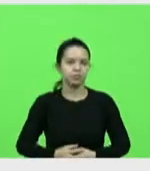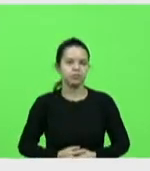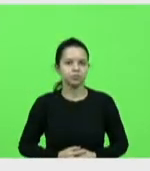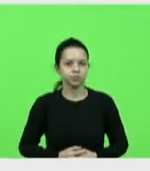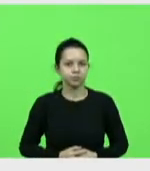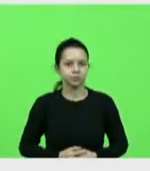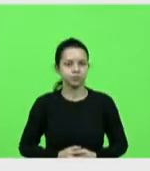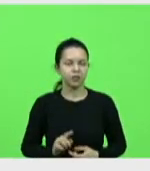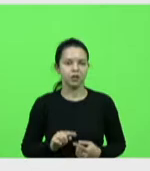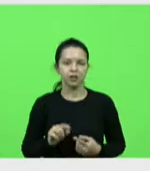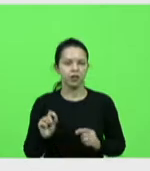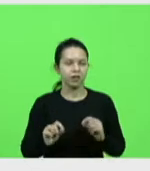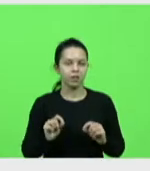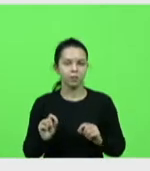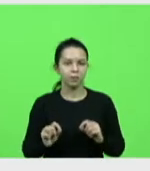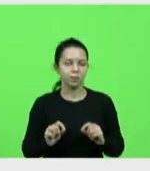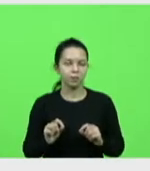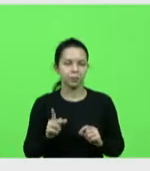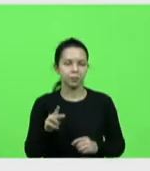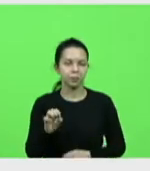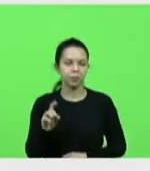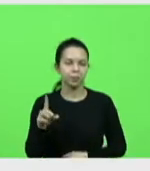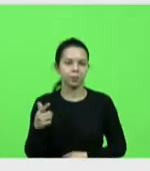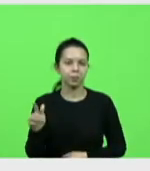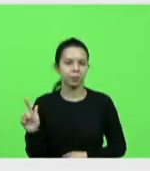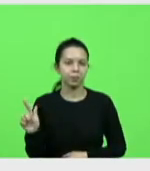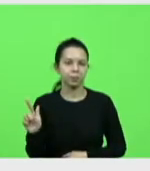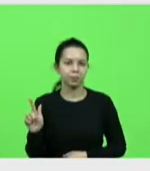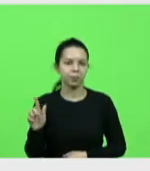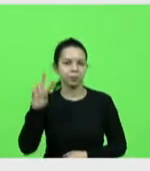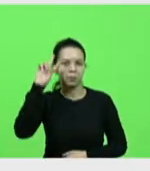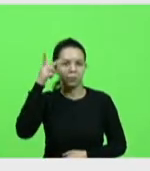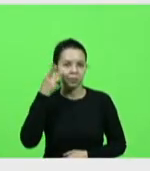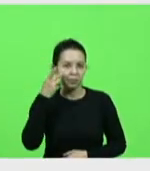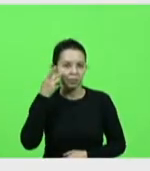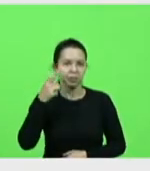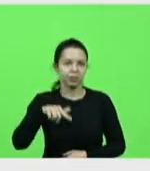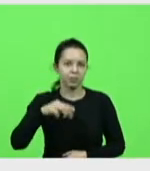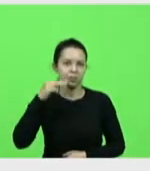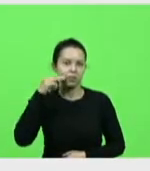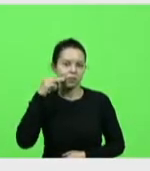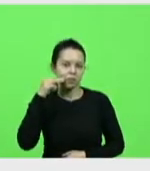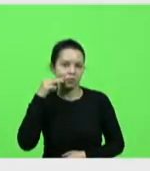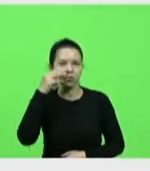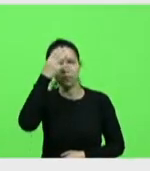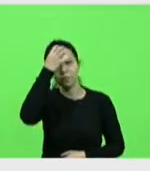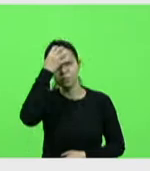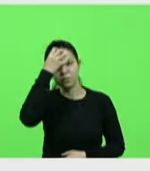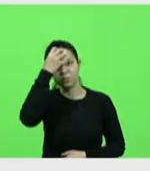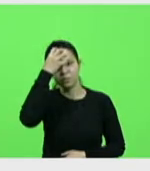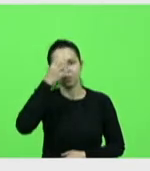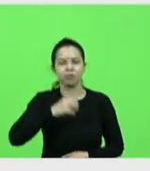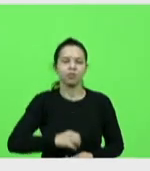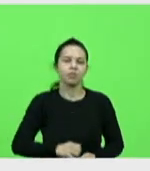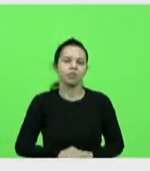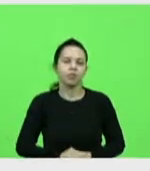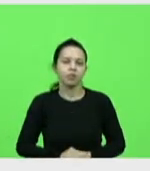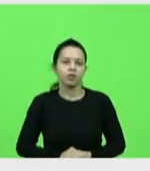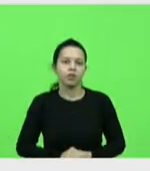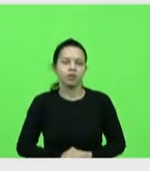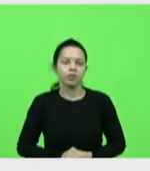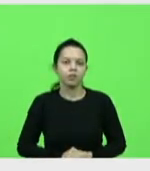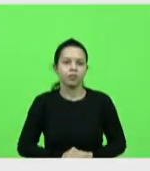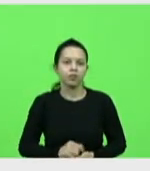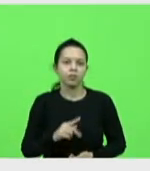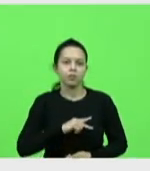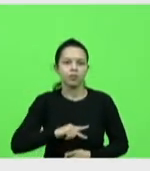quem mais ali do PSD? O deputado Milton Obos, deputada Marlene Fleming, deputado Ismael e o nosso sempre